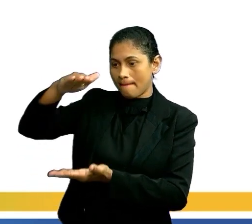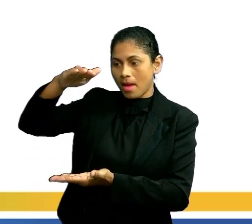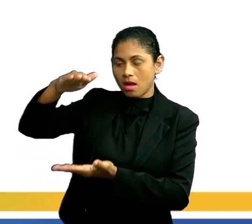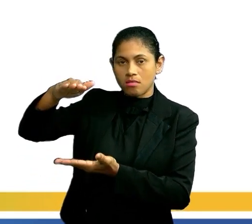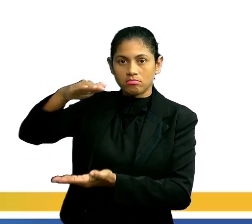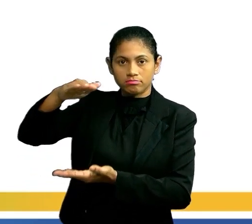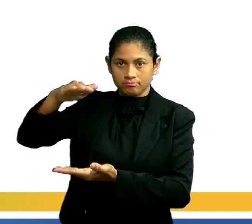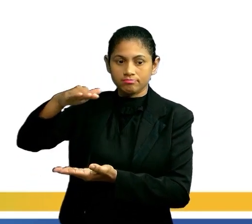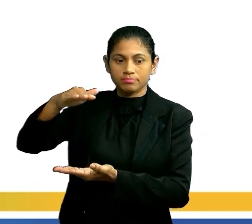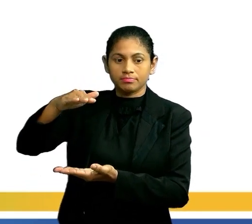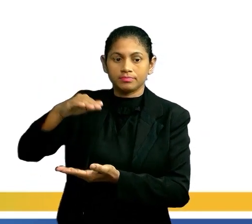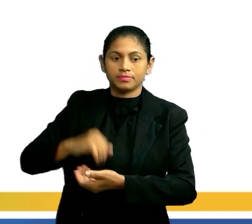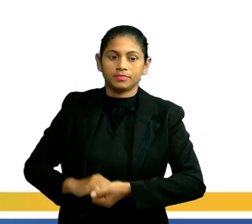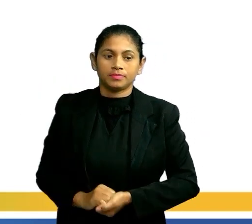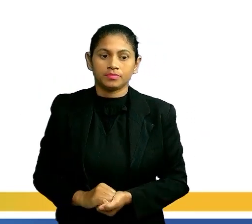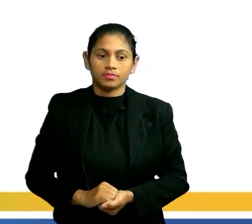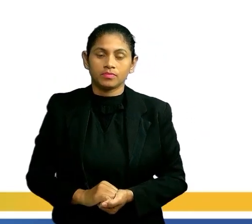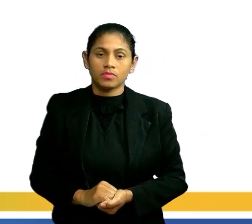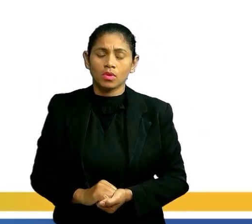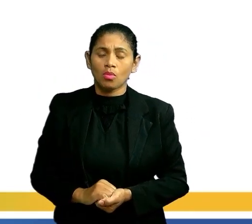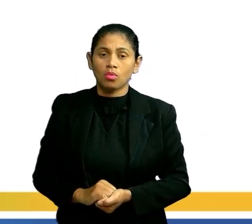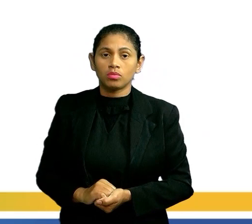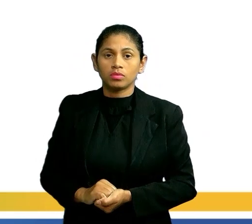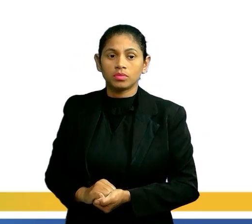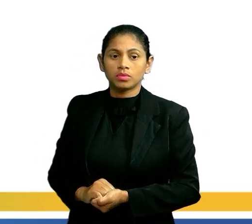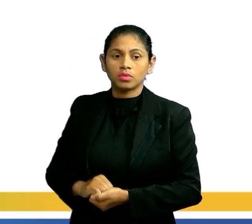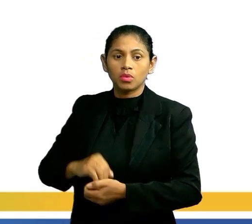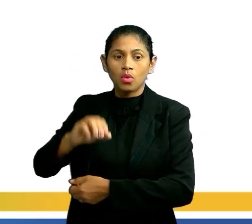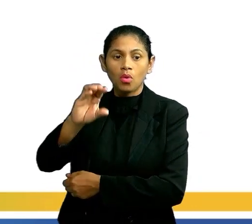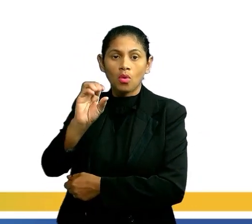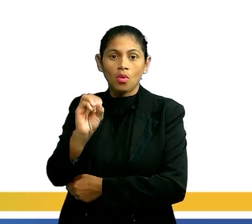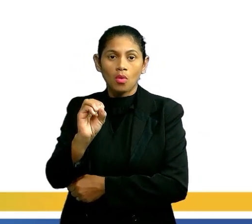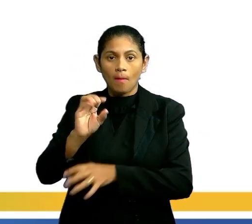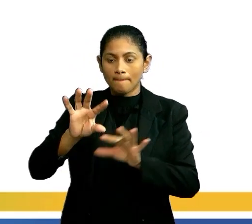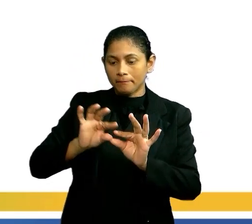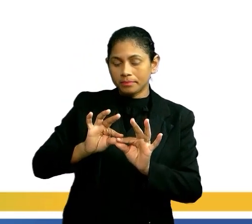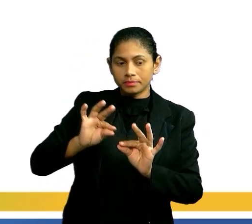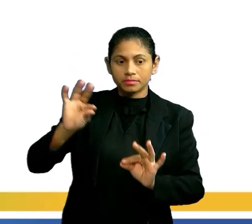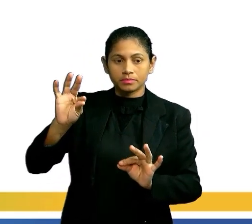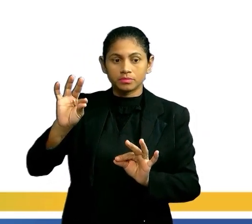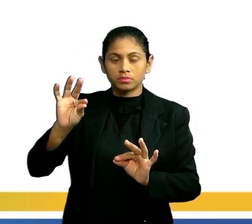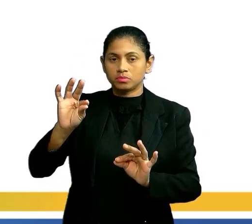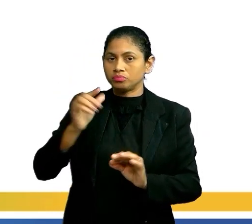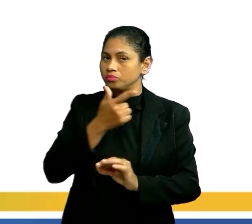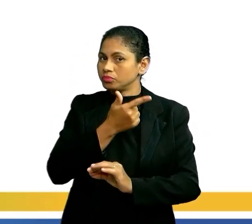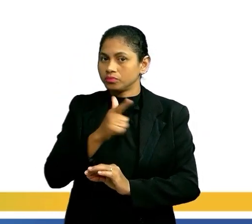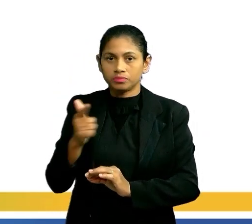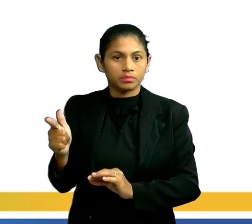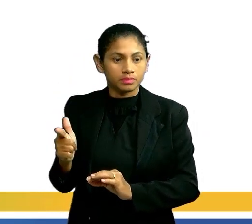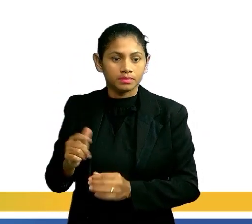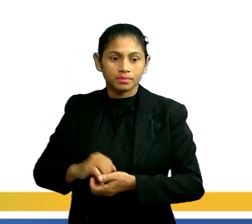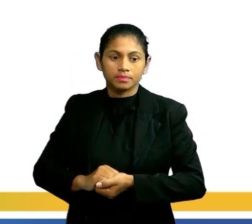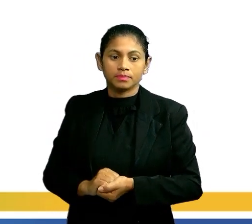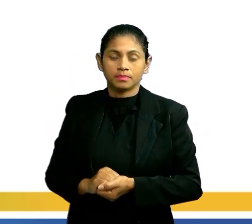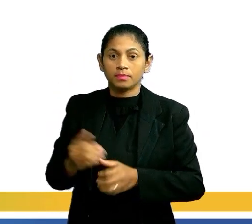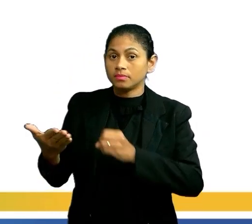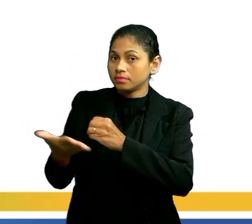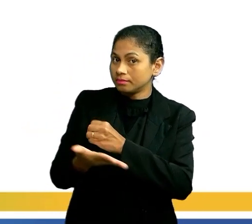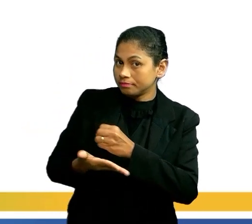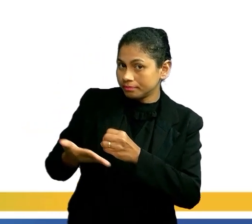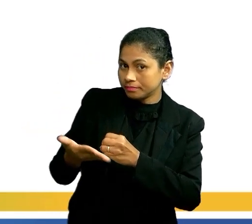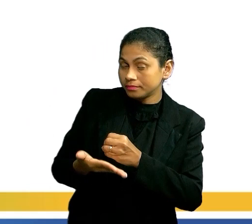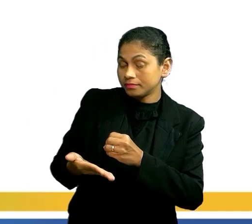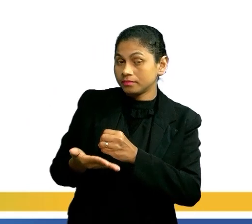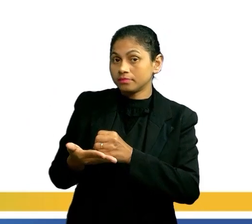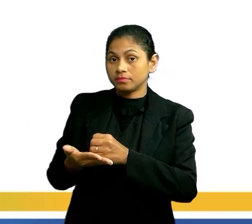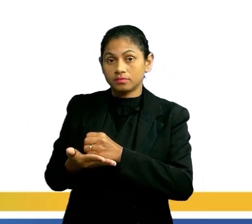O oblíquo, isso não vai acontecer. O nosso estudo vai ser relacionado aos cilindros retos, tá? Com base nisso é que a gente vai